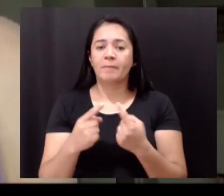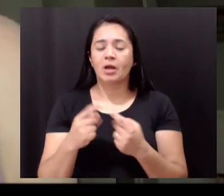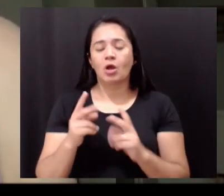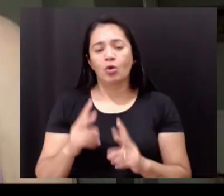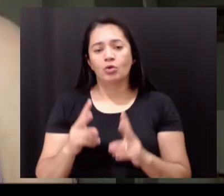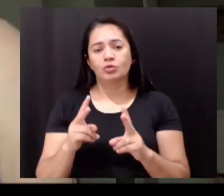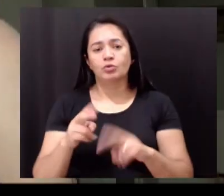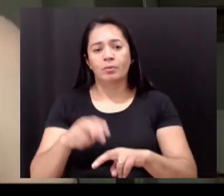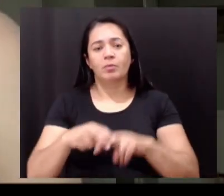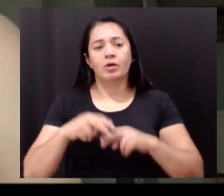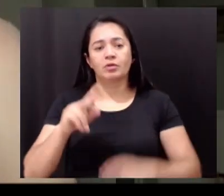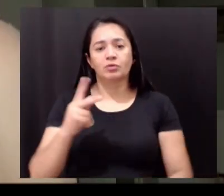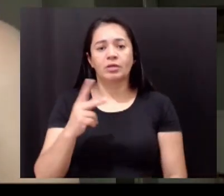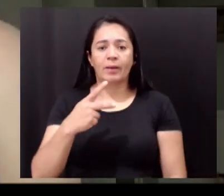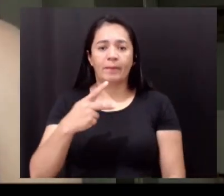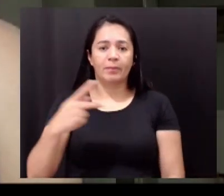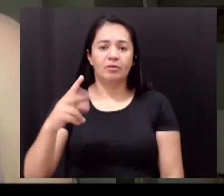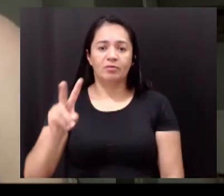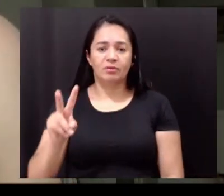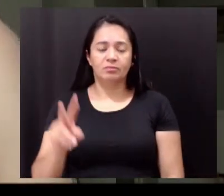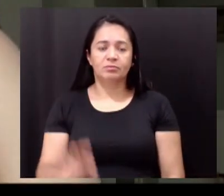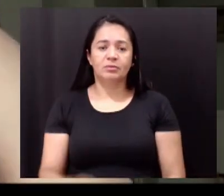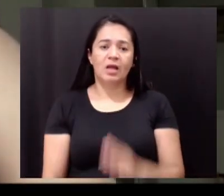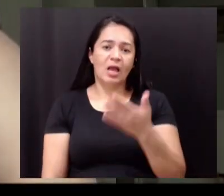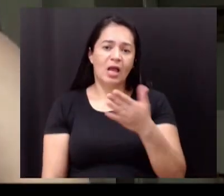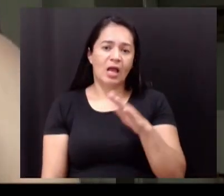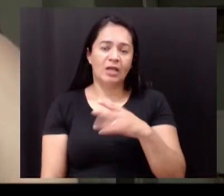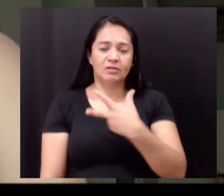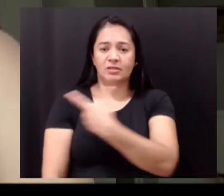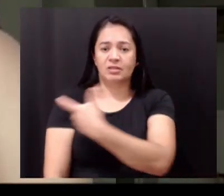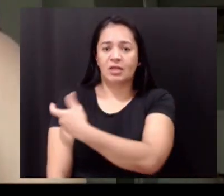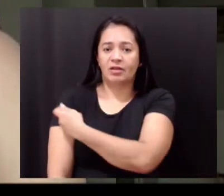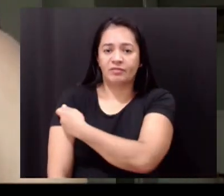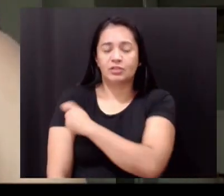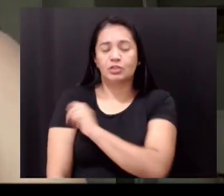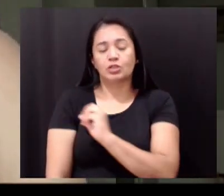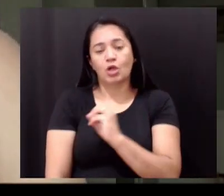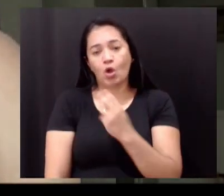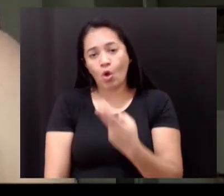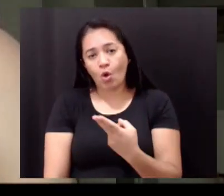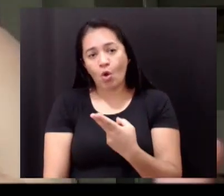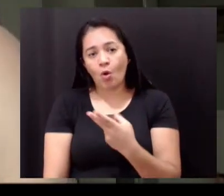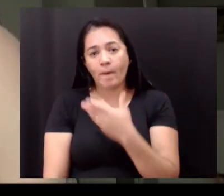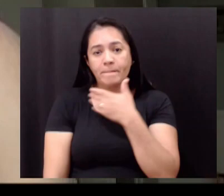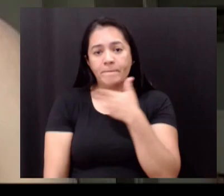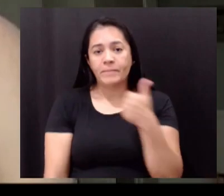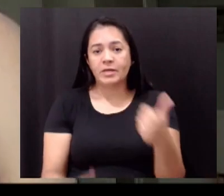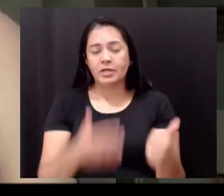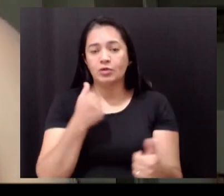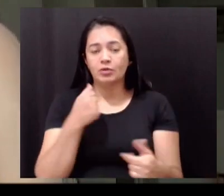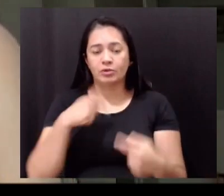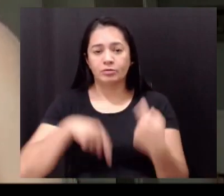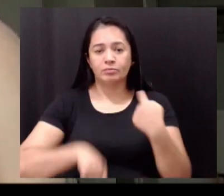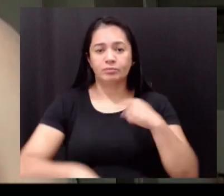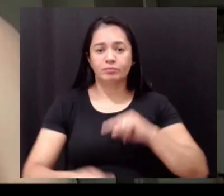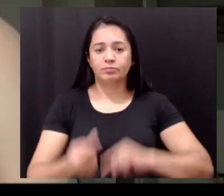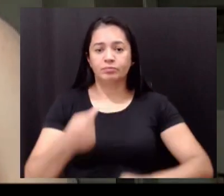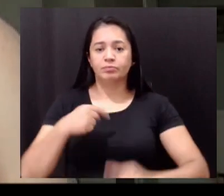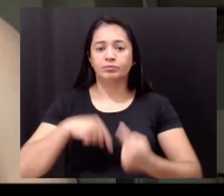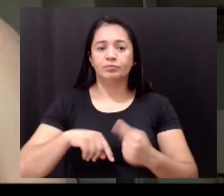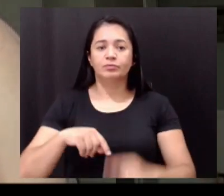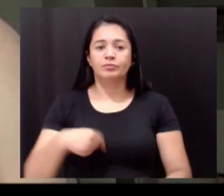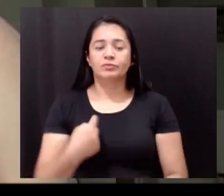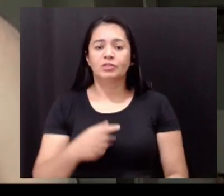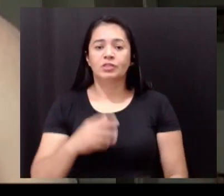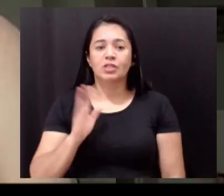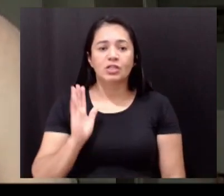Às vezes, realizando a vacina ou melhorando a nossa própria imunidade, a gente tem relatos na literatura de